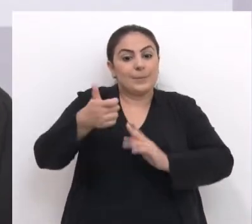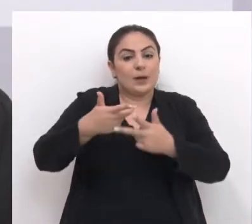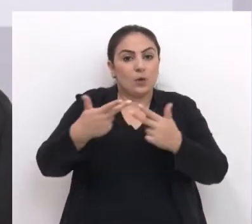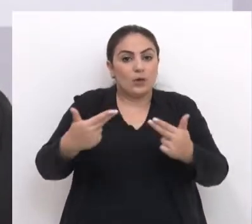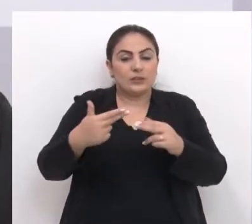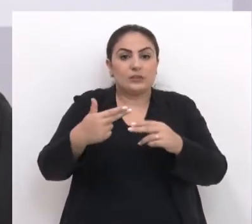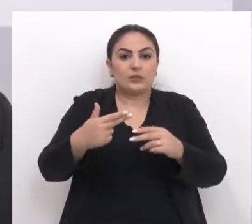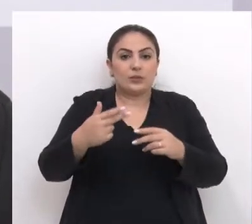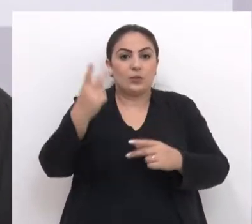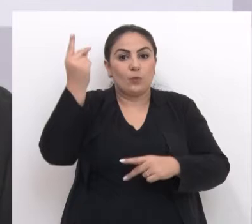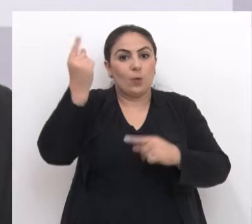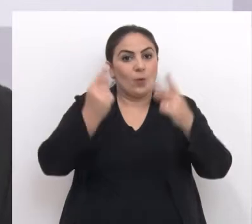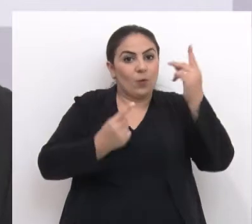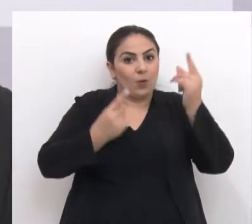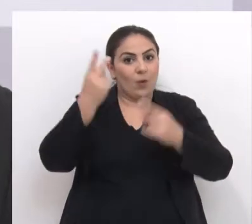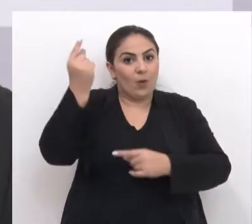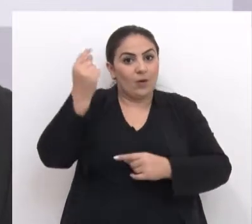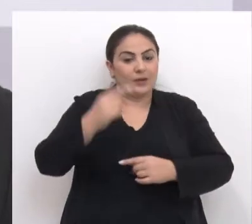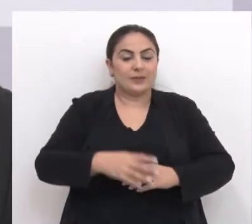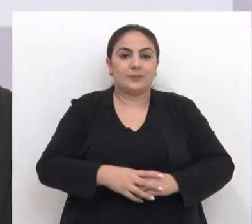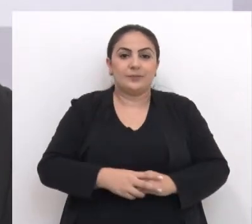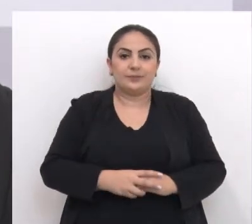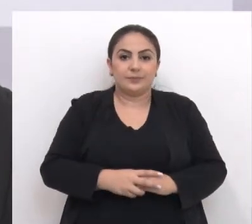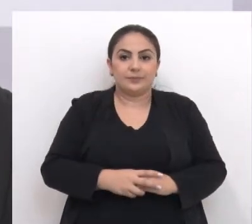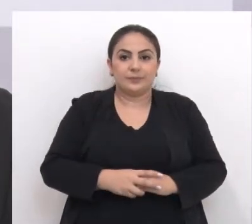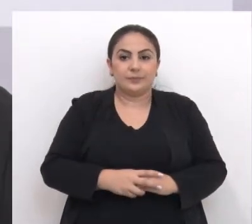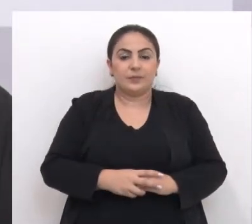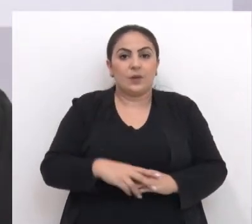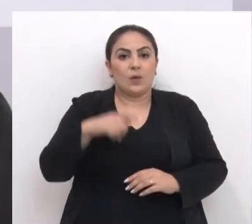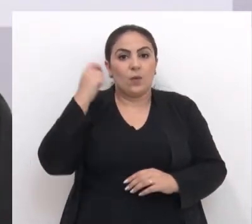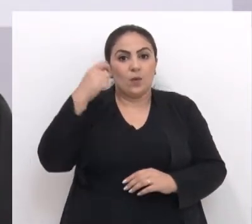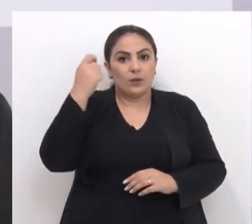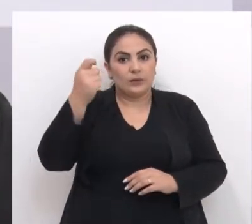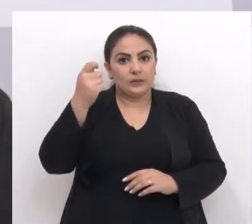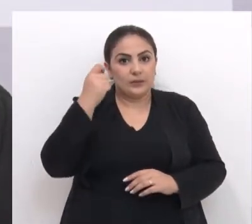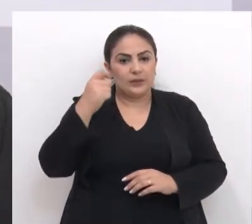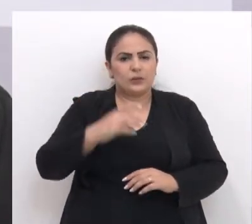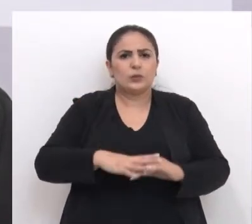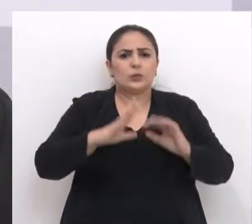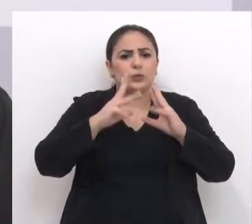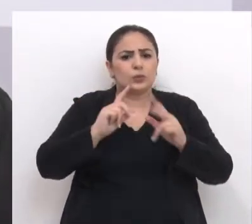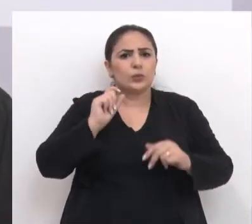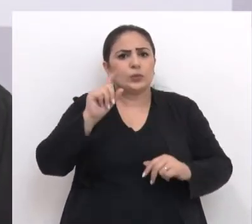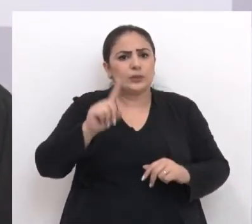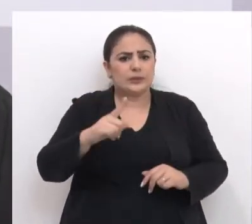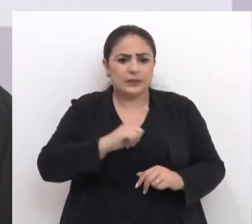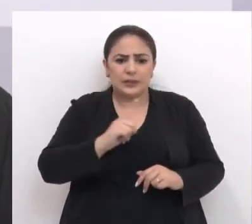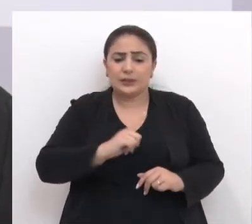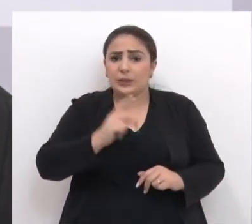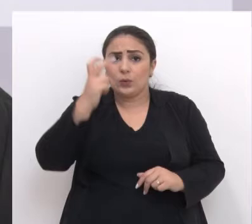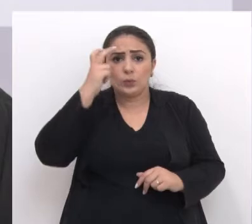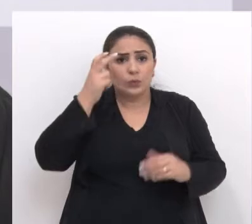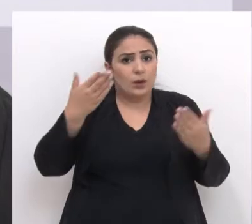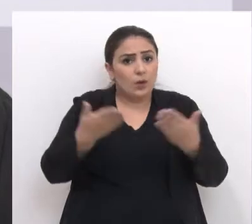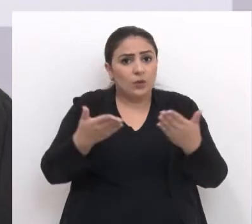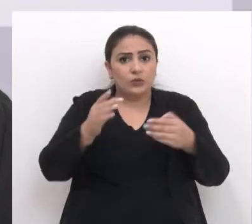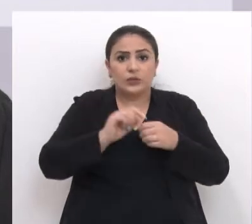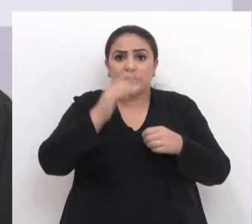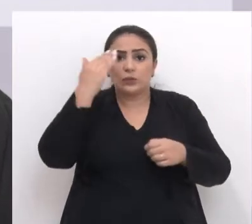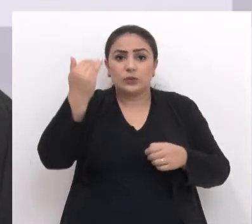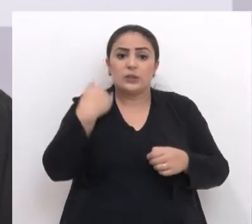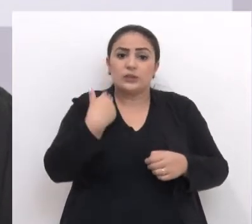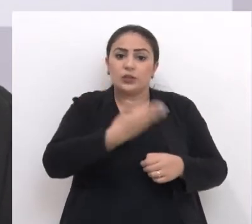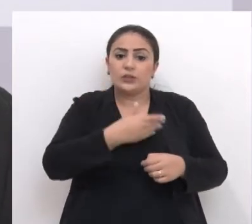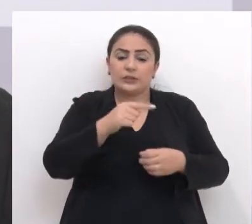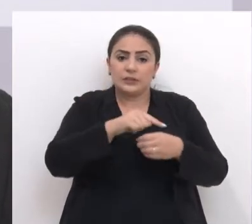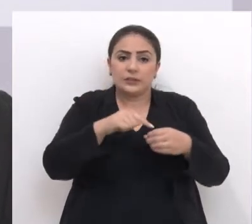dos festivais de folclore, dos rodeios internacionais. O que tem de cultura hoje fazendo sucesso em